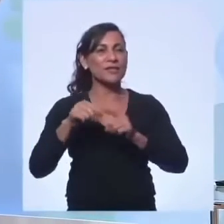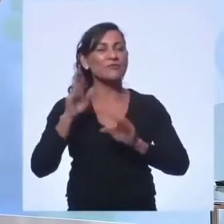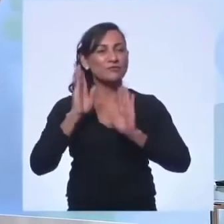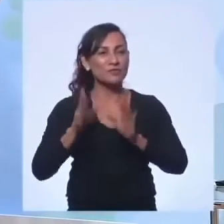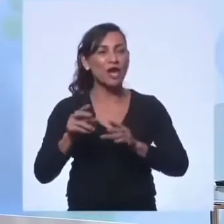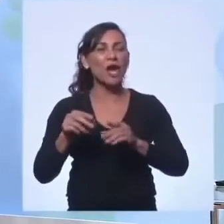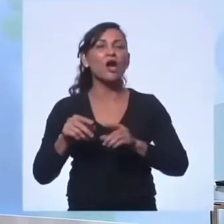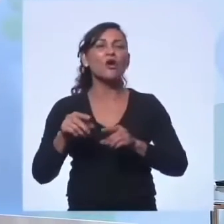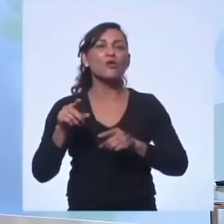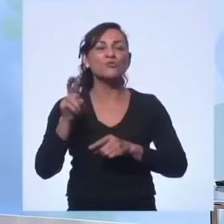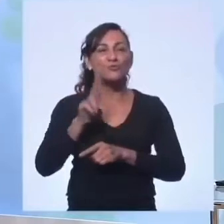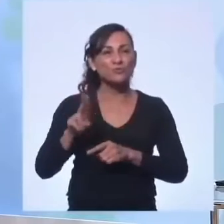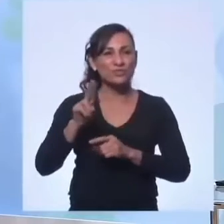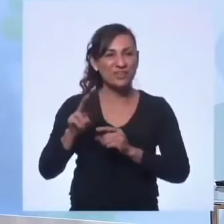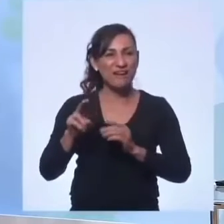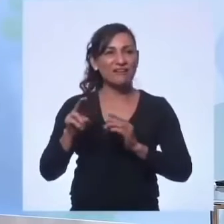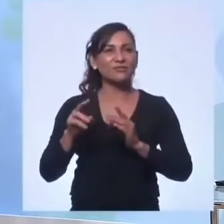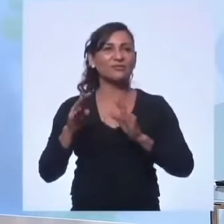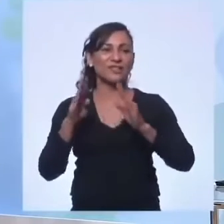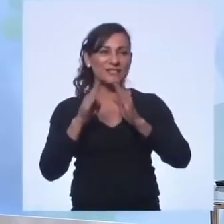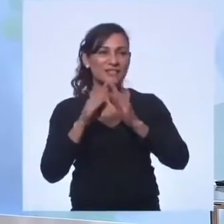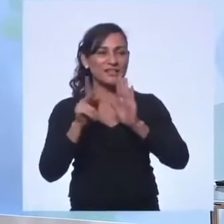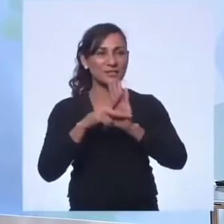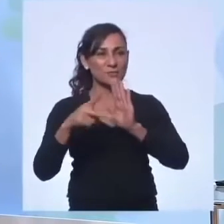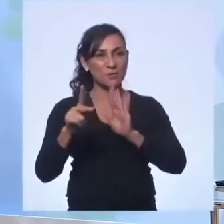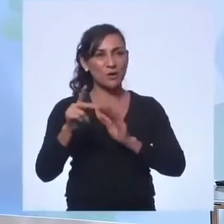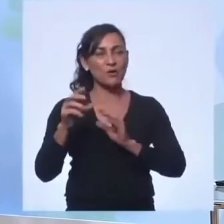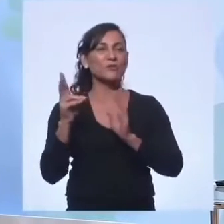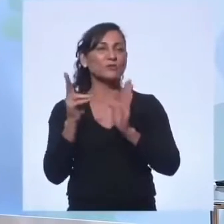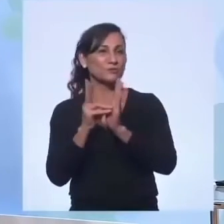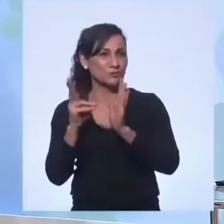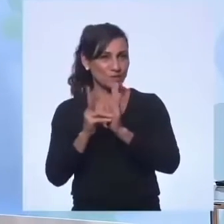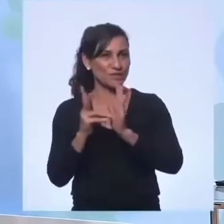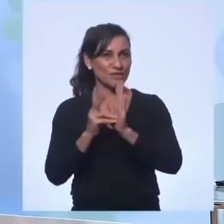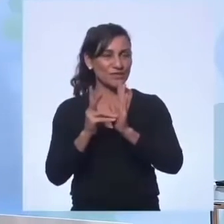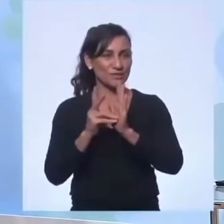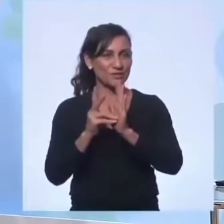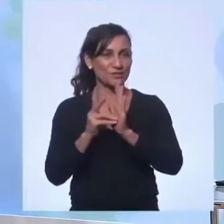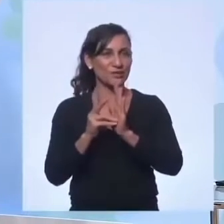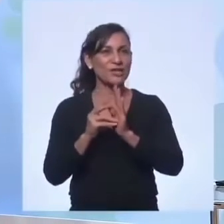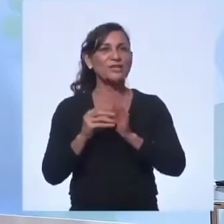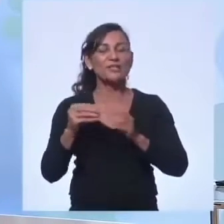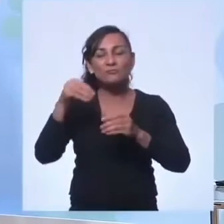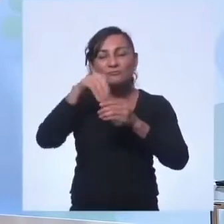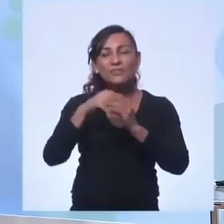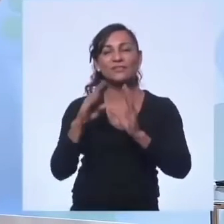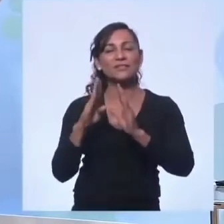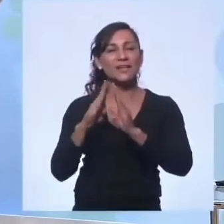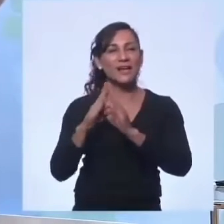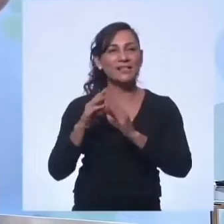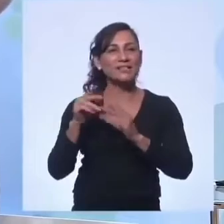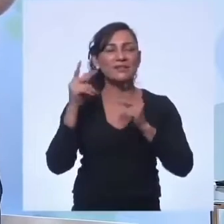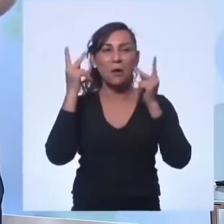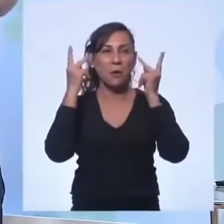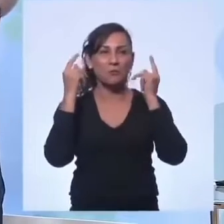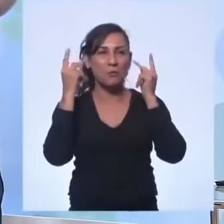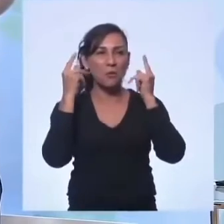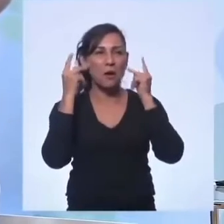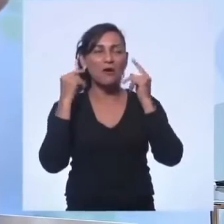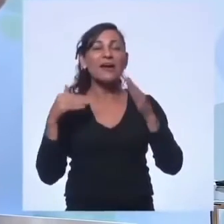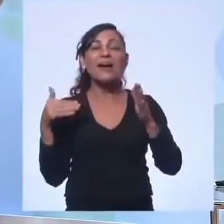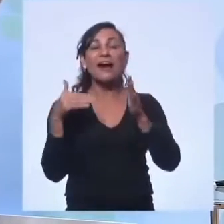na habitação dos indígenas e se utilizando para as habitações tradicionais que até